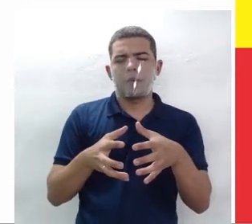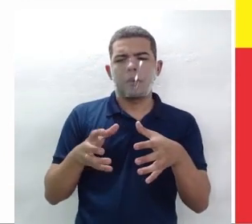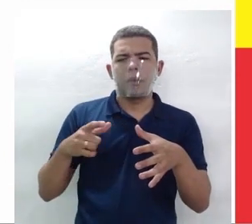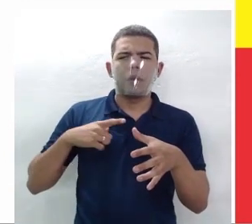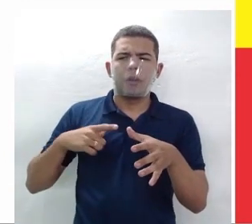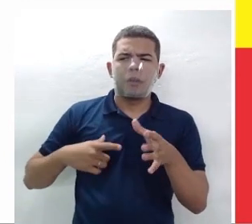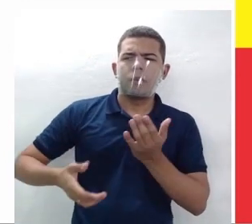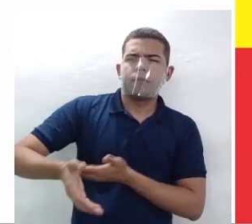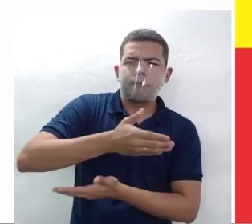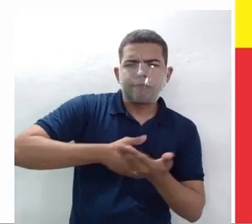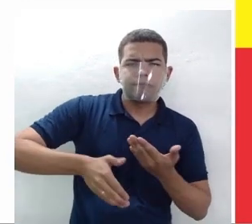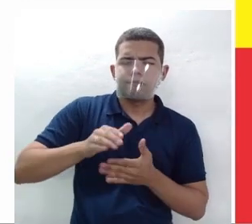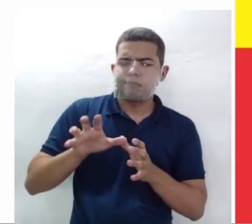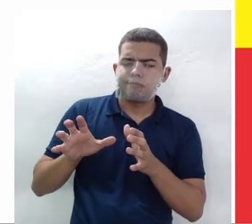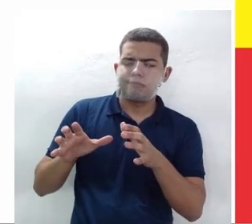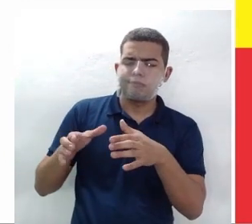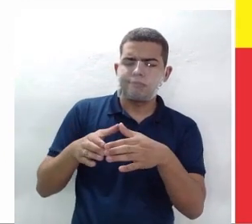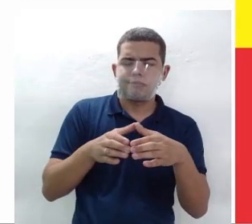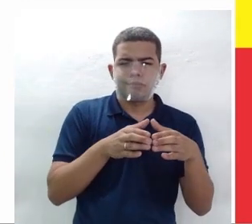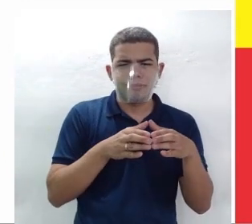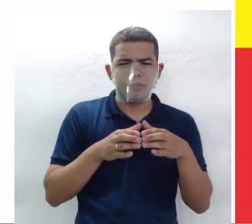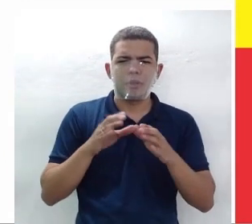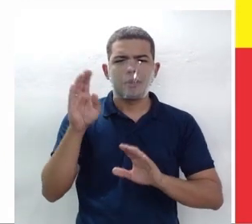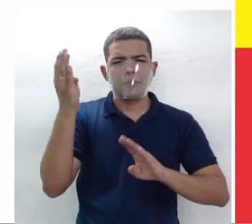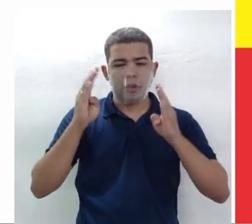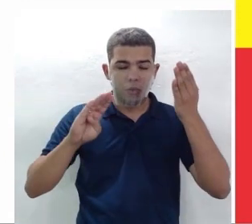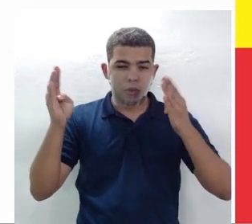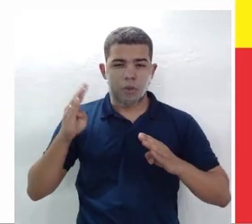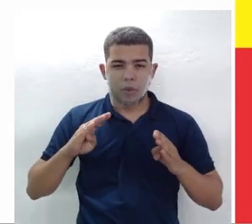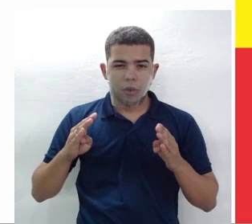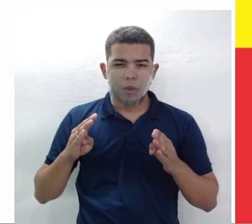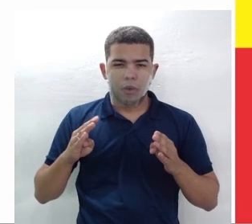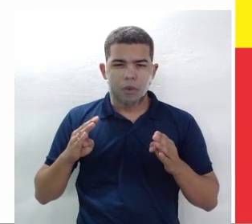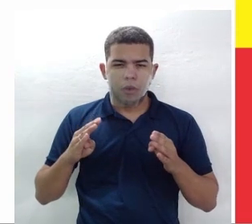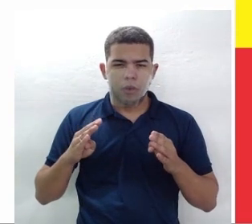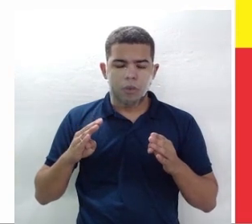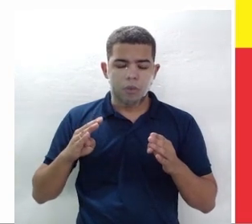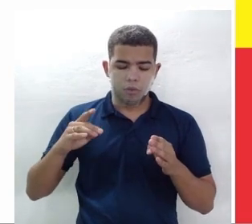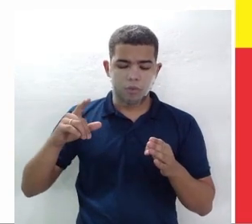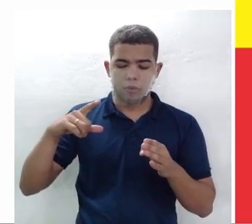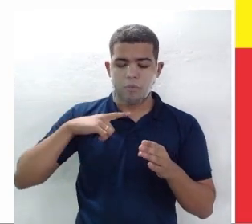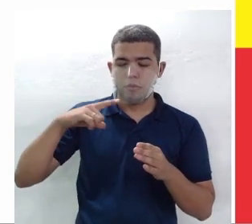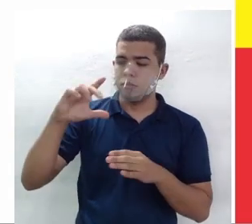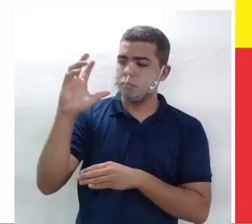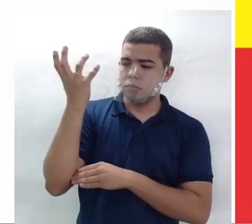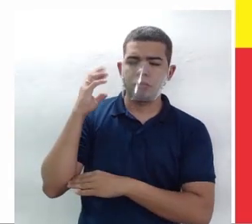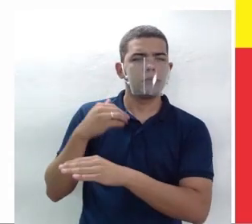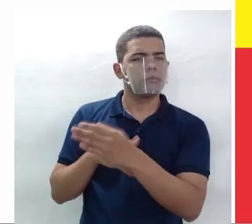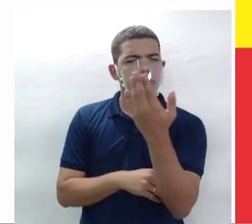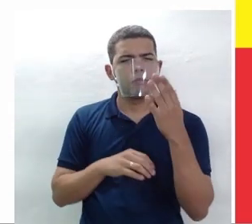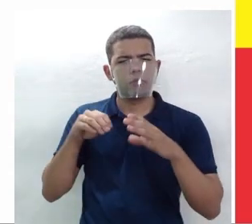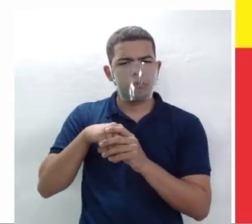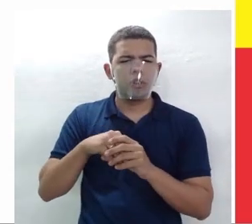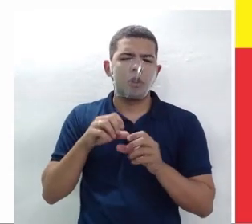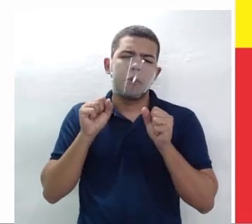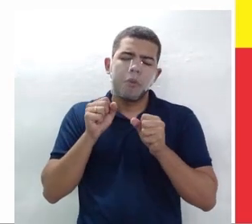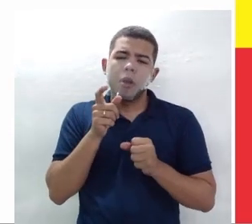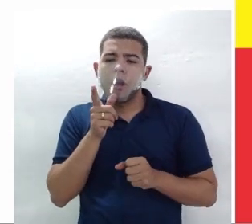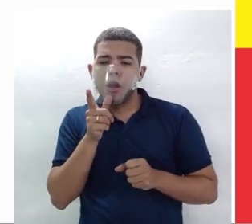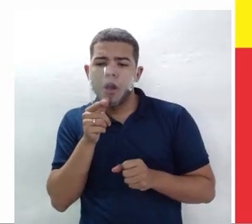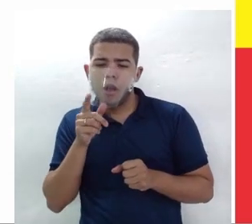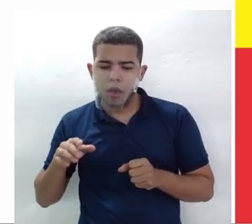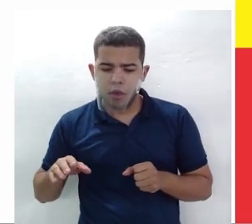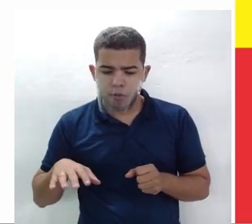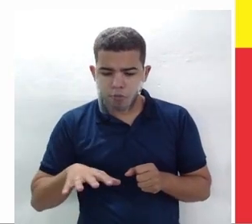interação das comunidades biológicas com o meio ambiente, que podem ser aquáticos ou